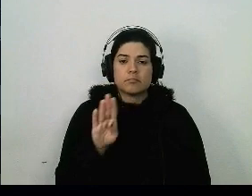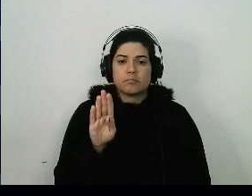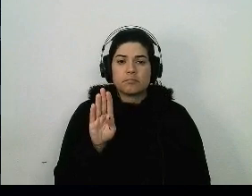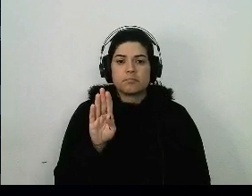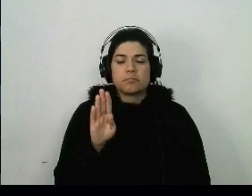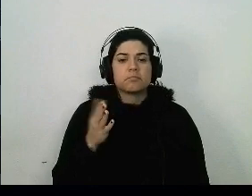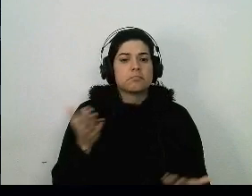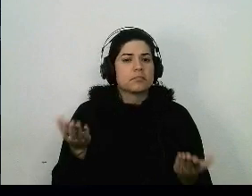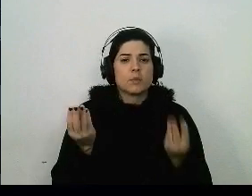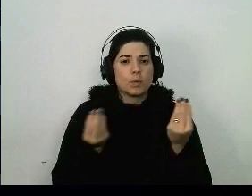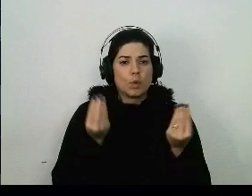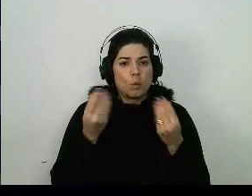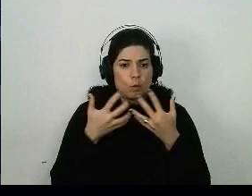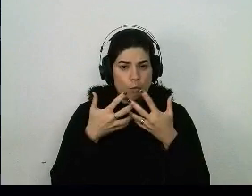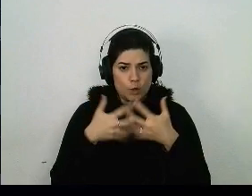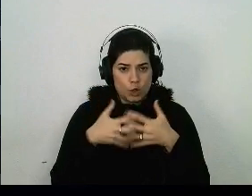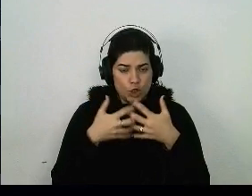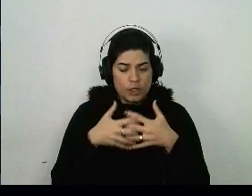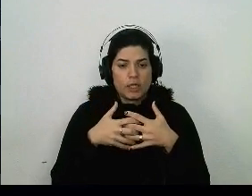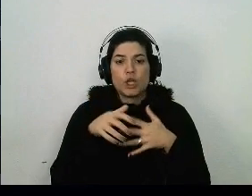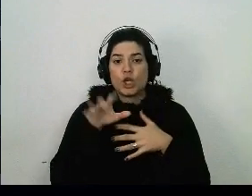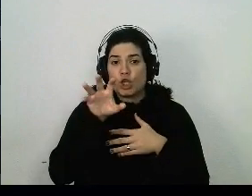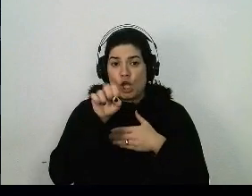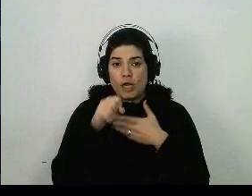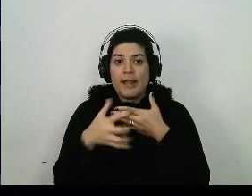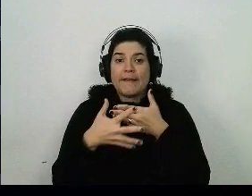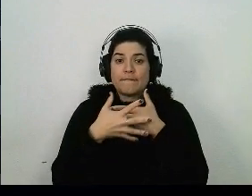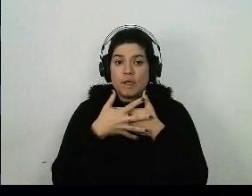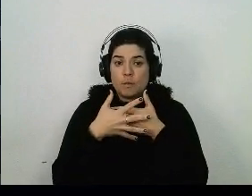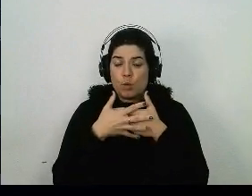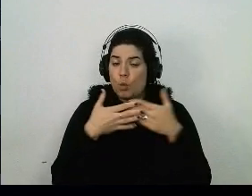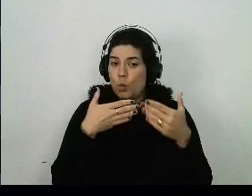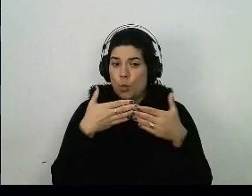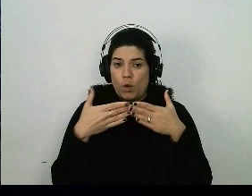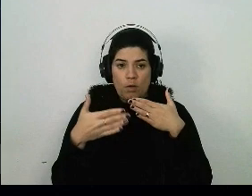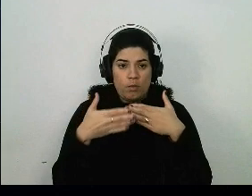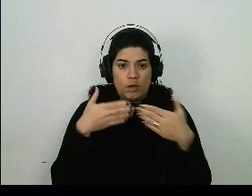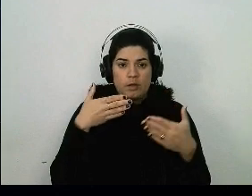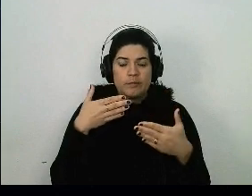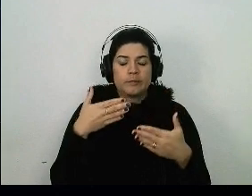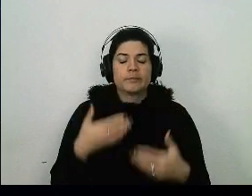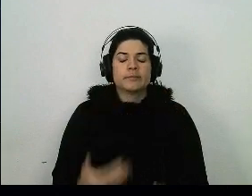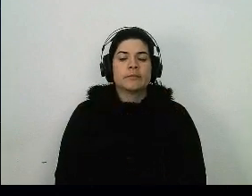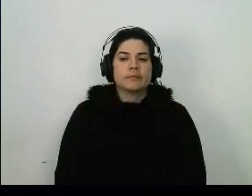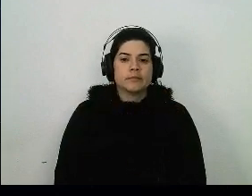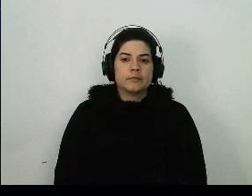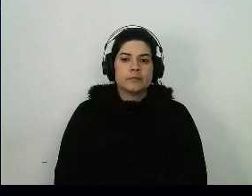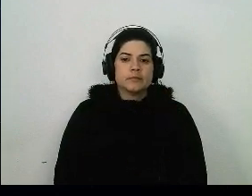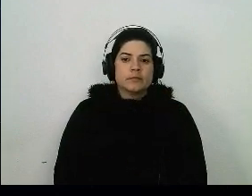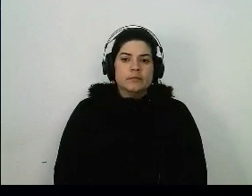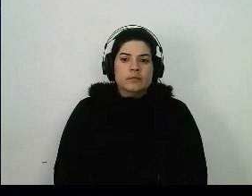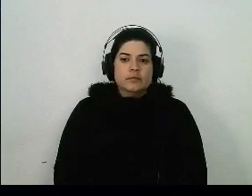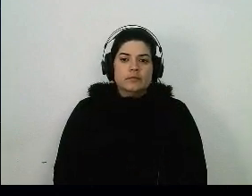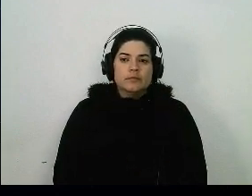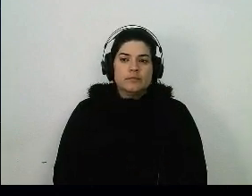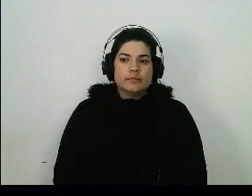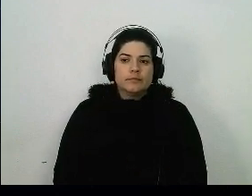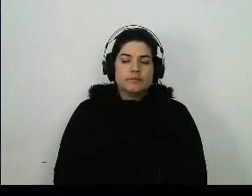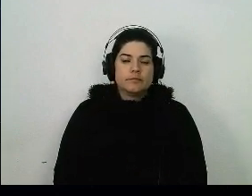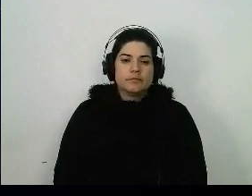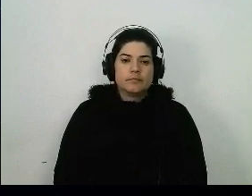Basicamente, a gente vai escolher um framework qualquer de que faça manipulação do